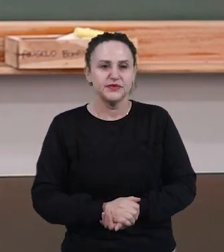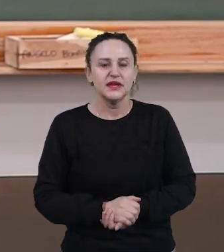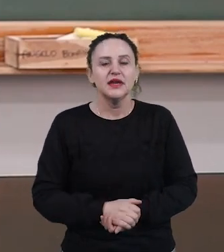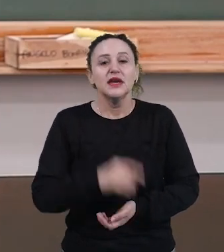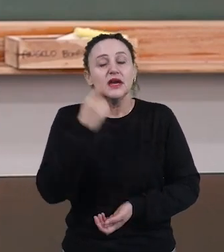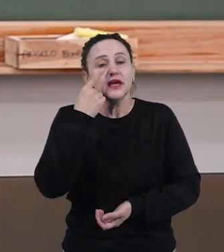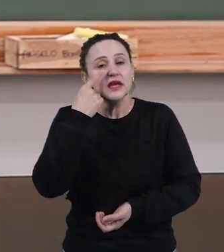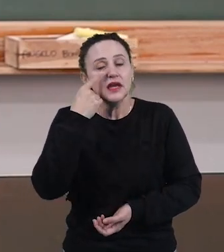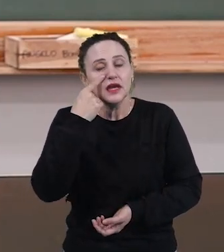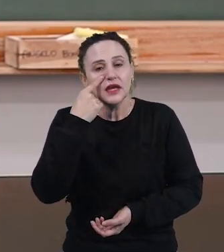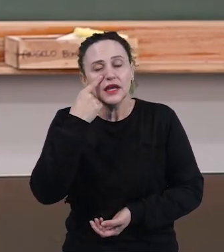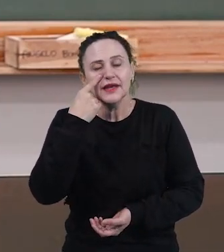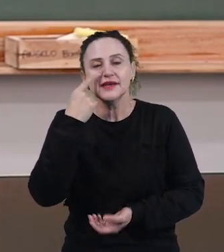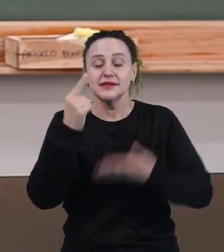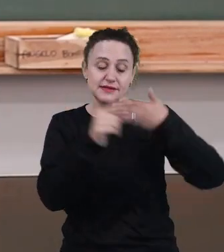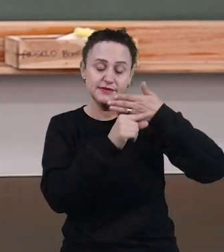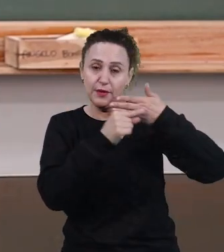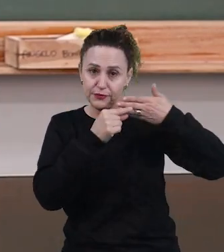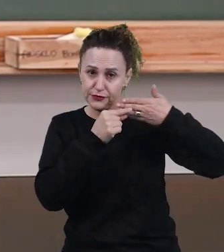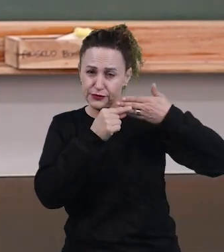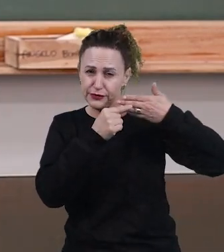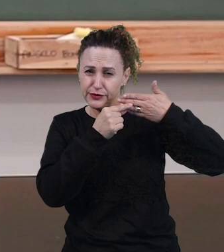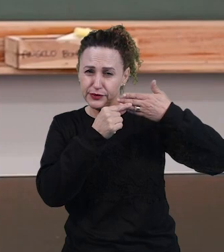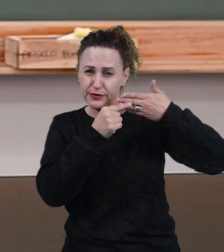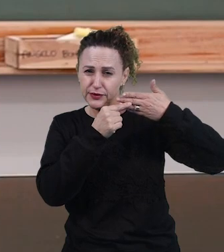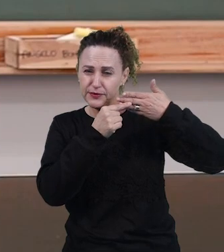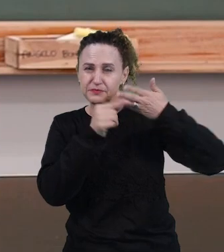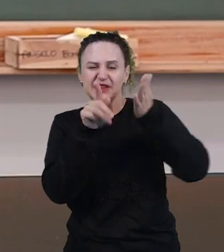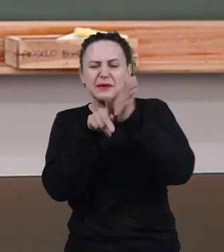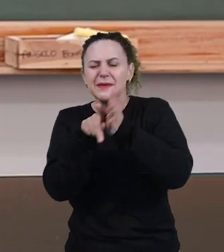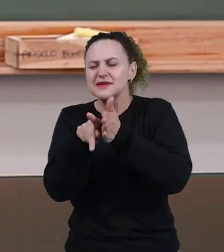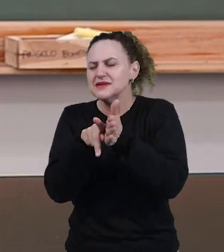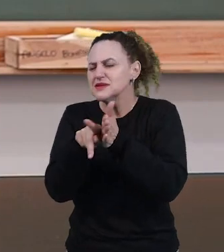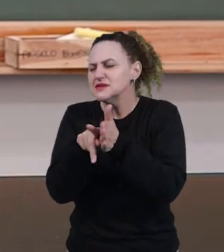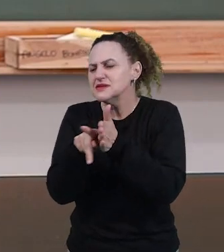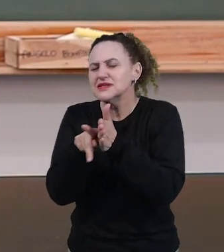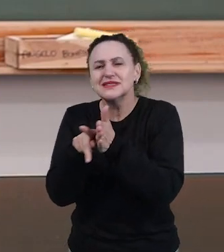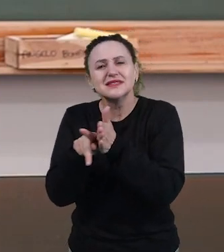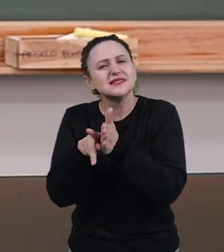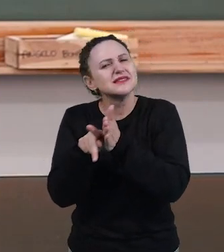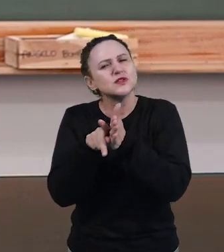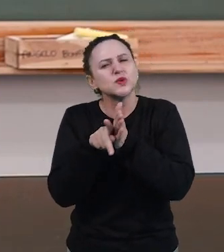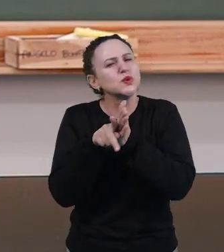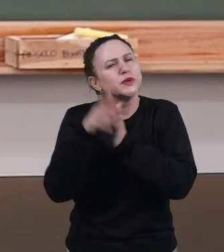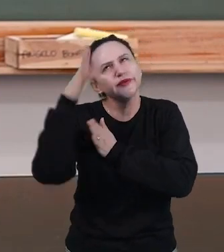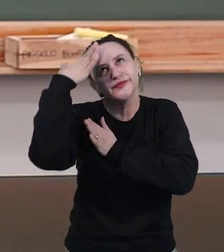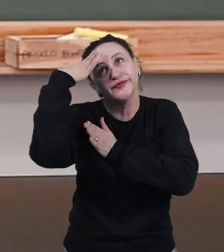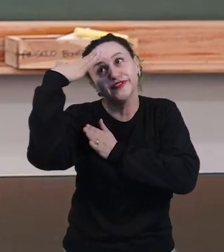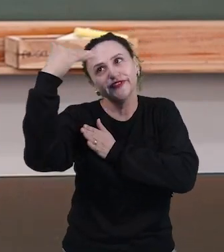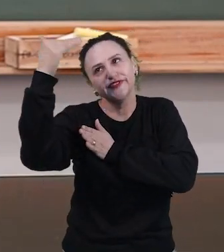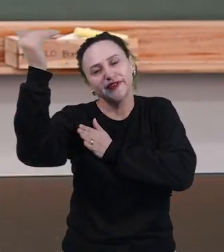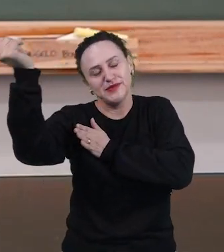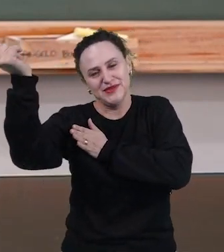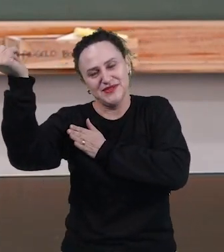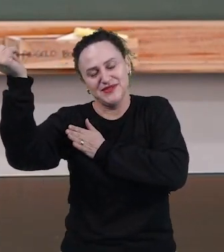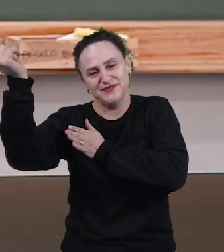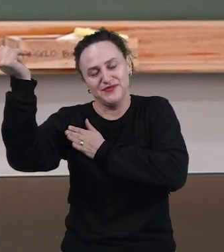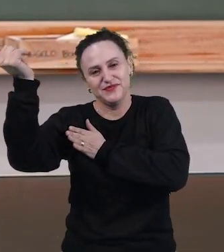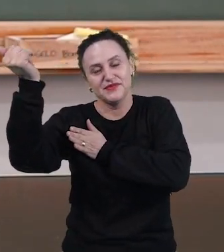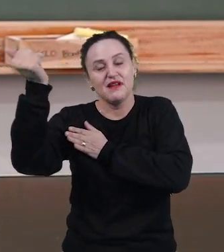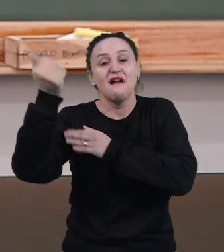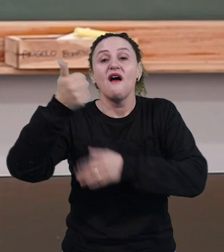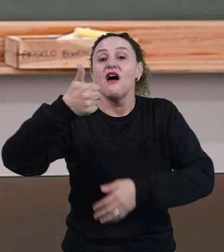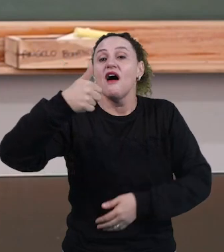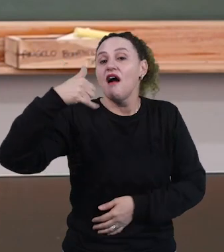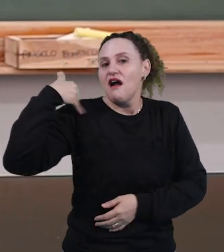tudo. E o que ele tem a ver com o pardal albino, né? Com 11 anos, o Piaget, ele